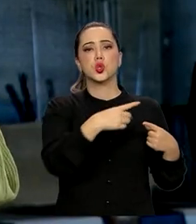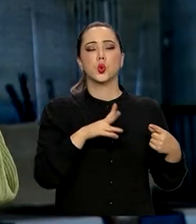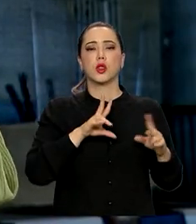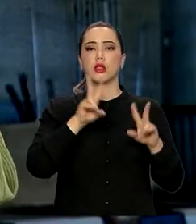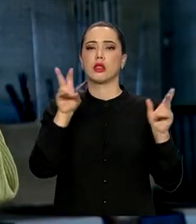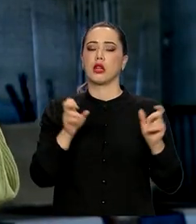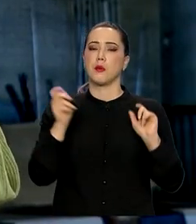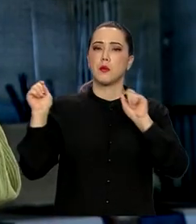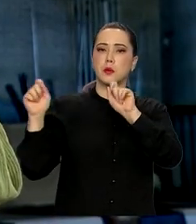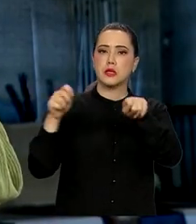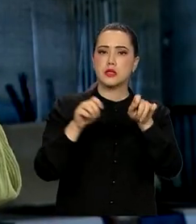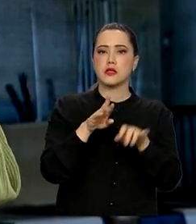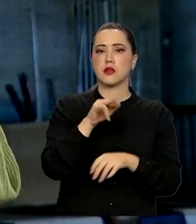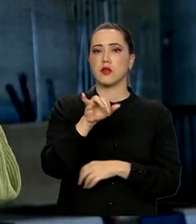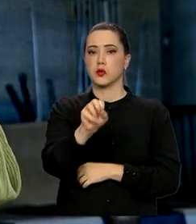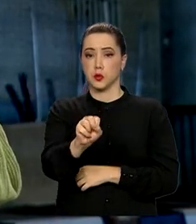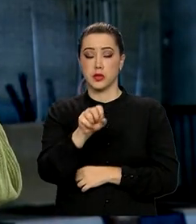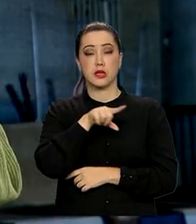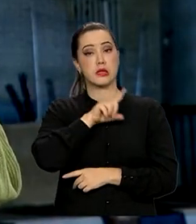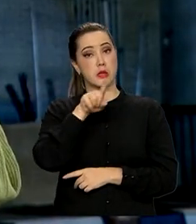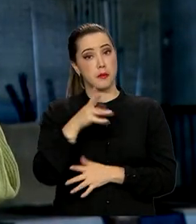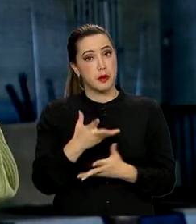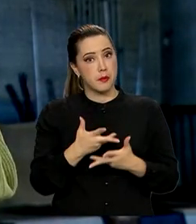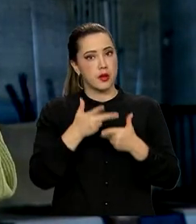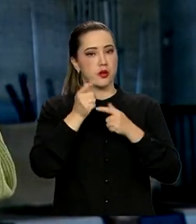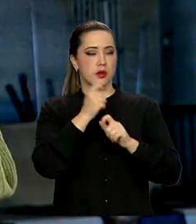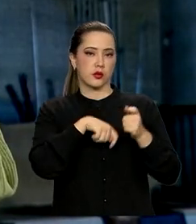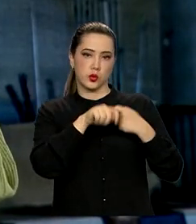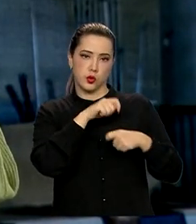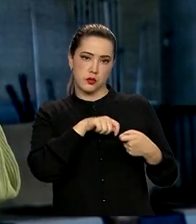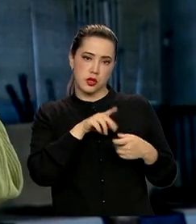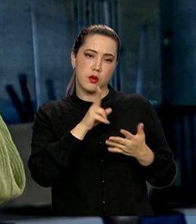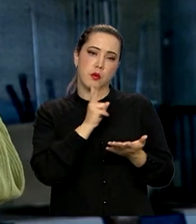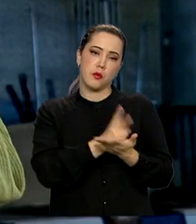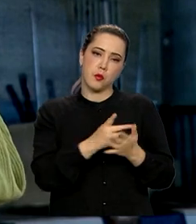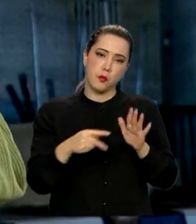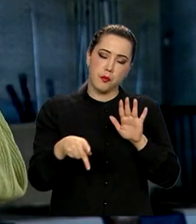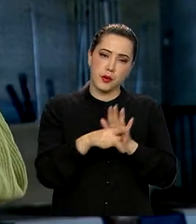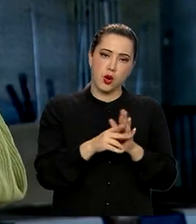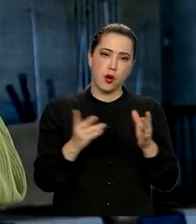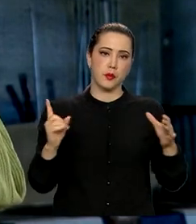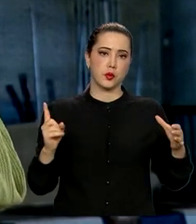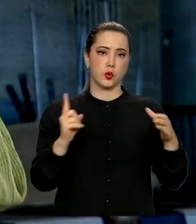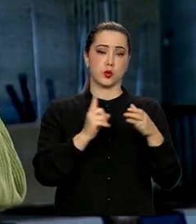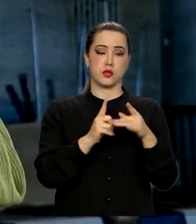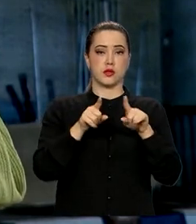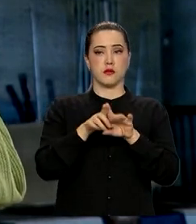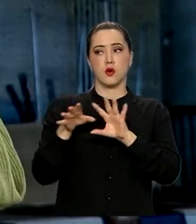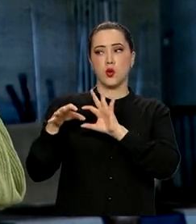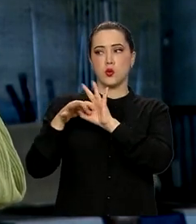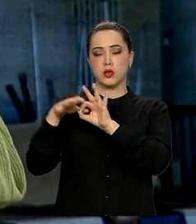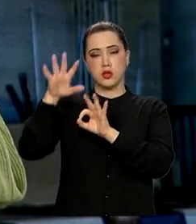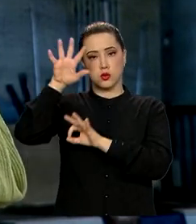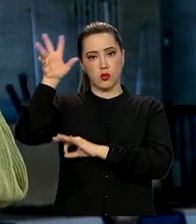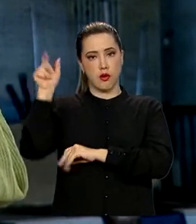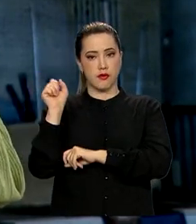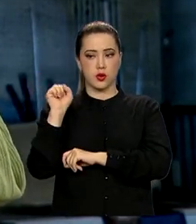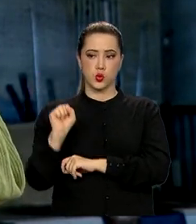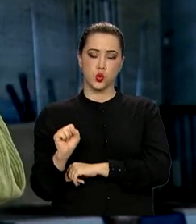o potencial do BRICS para uma recuperação econômica inclusiva, parcerias com a África e o Sul